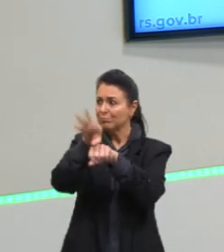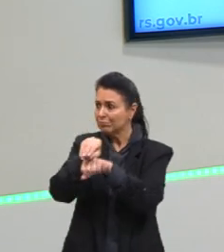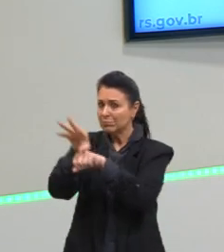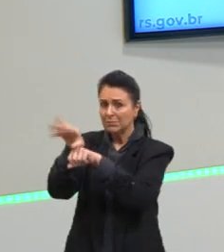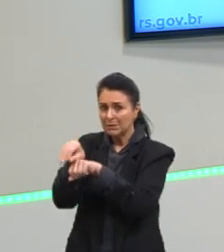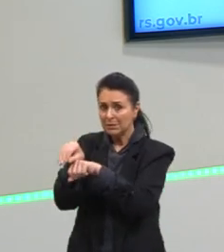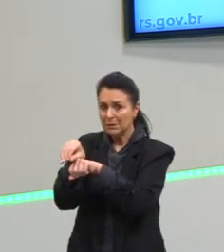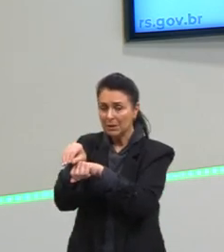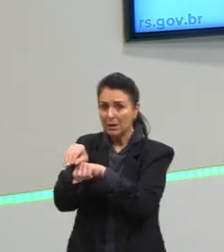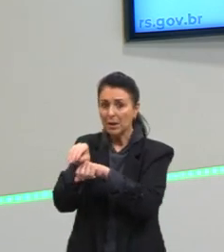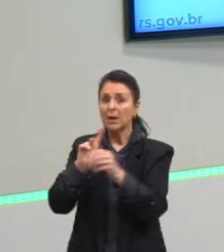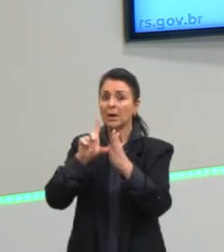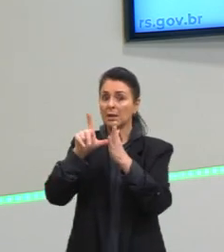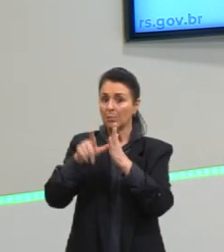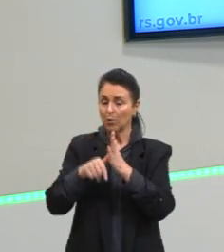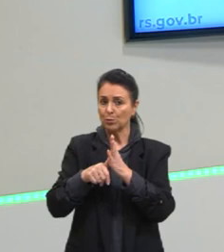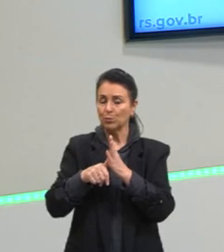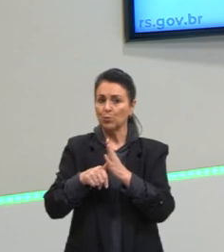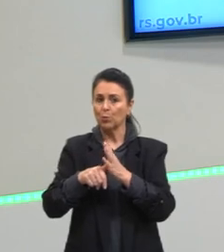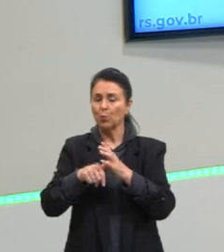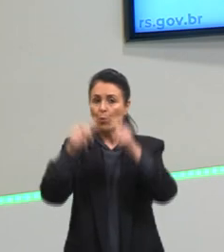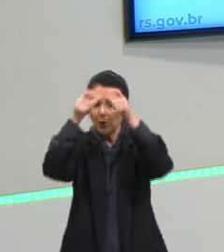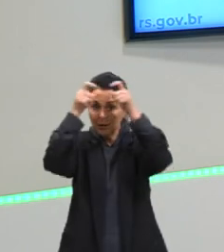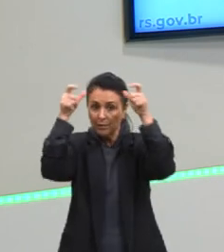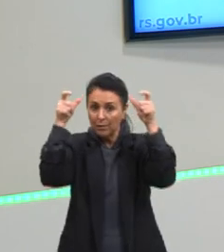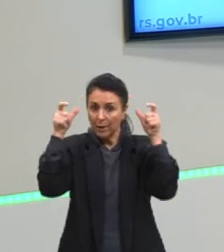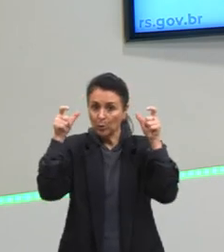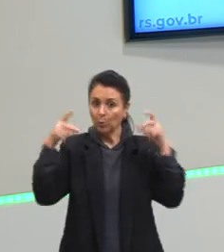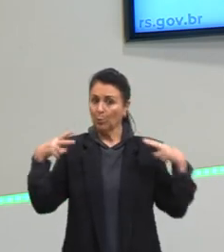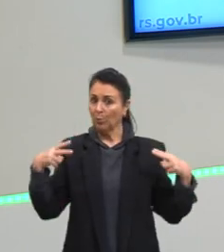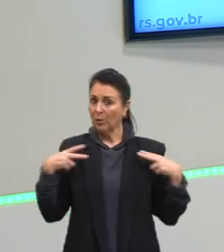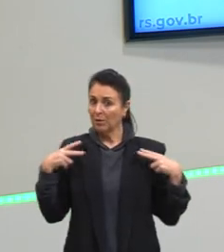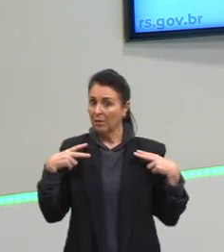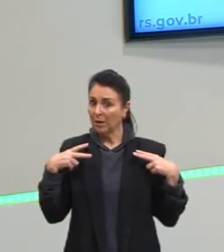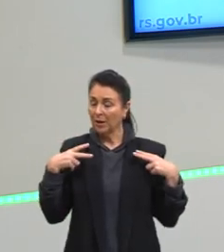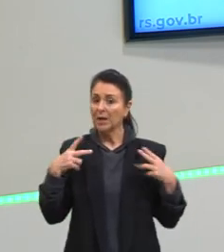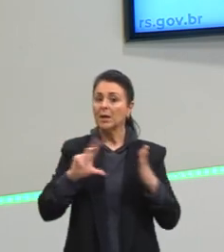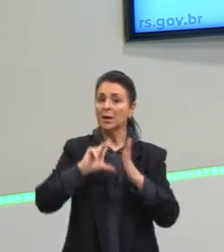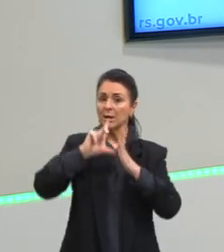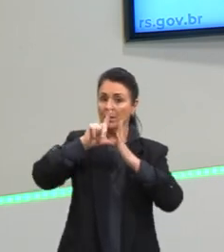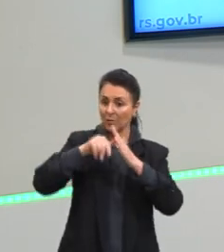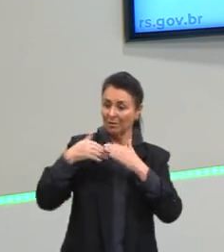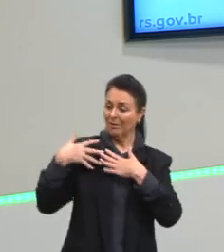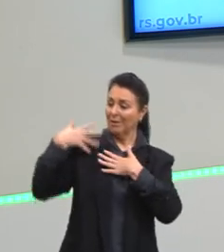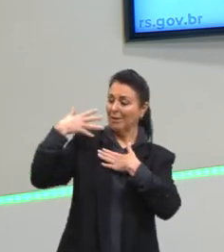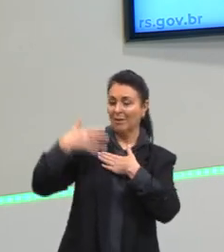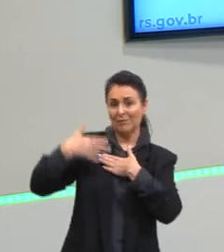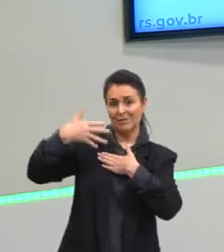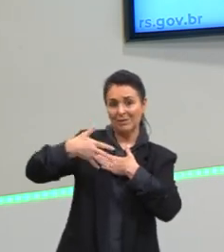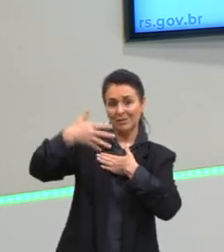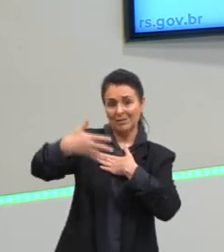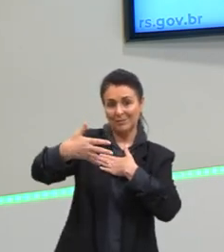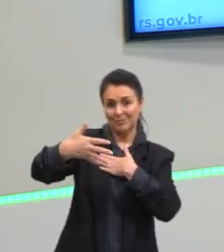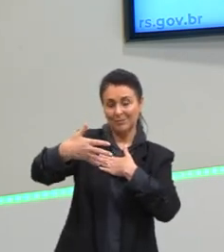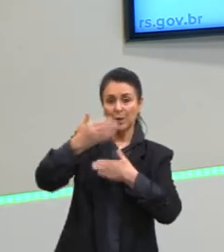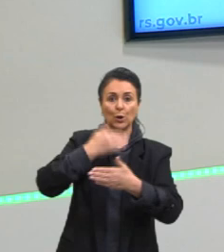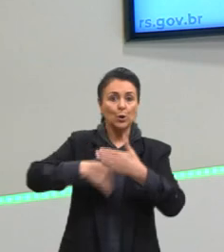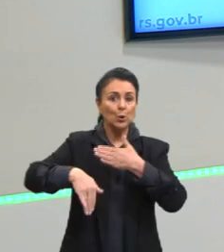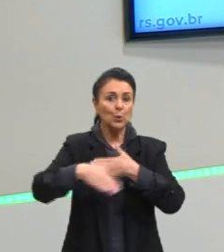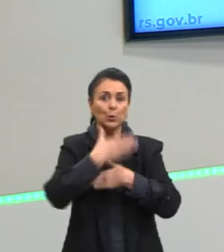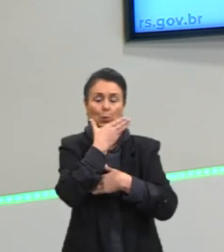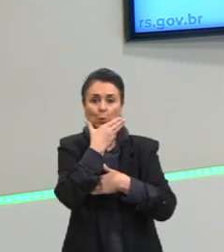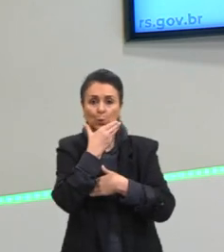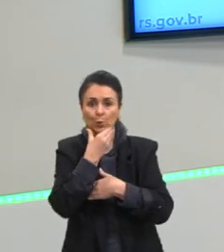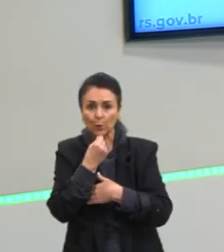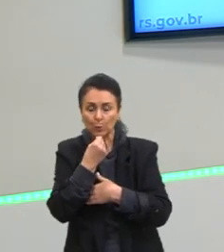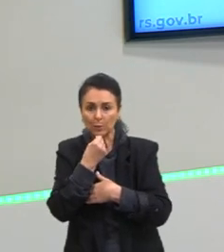para um conhecimento particular para avançarmos para um próximo conhecimento por exemplo todos os